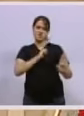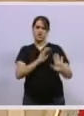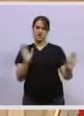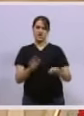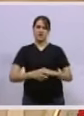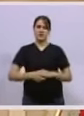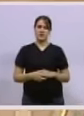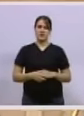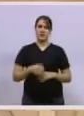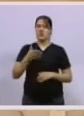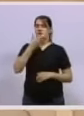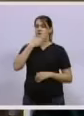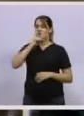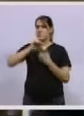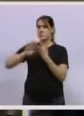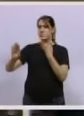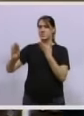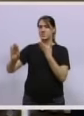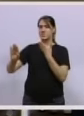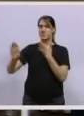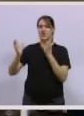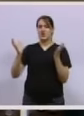Divorciei de seu pai, agora eu quero divorciar de vocês.